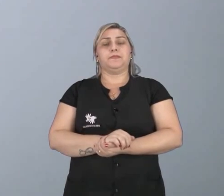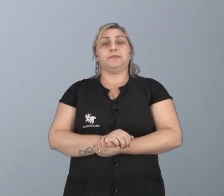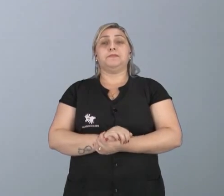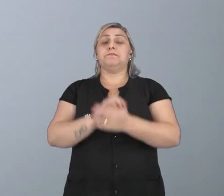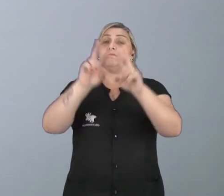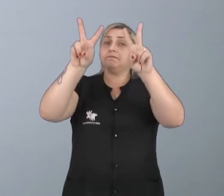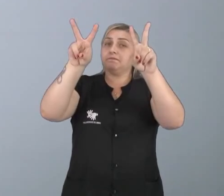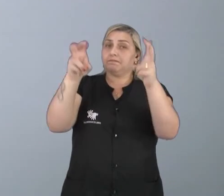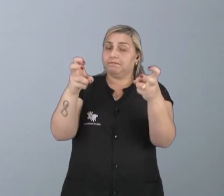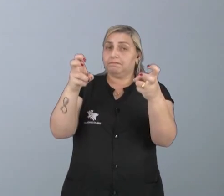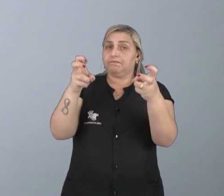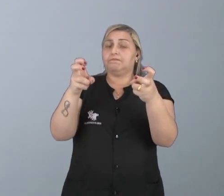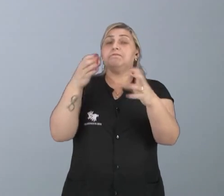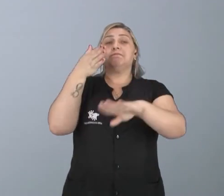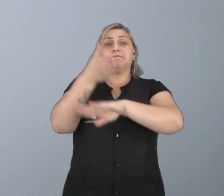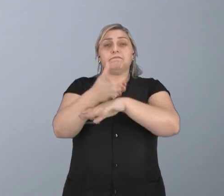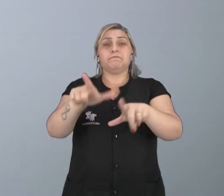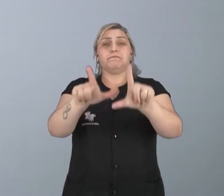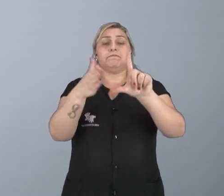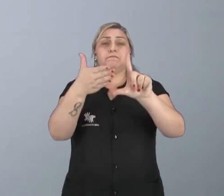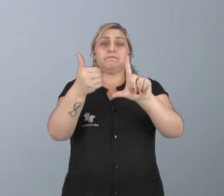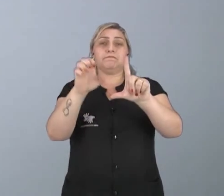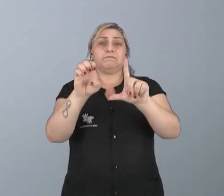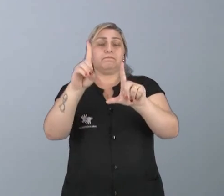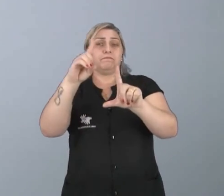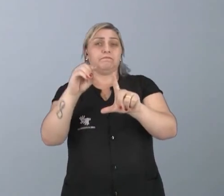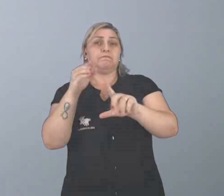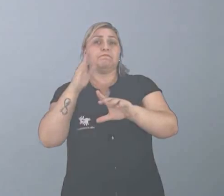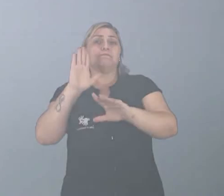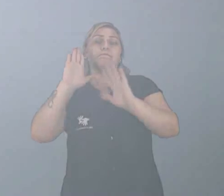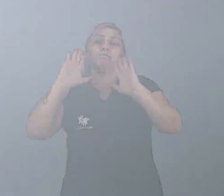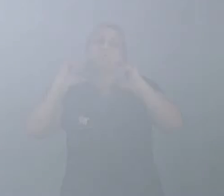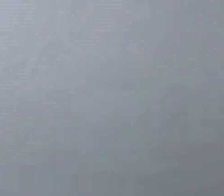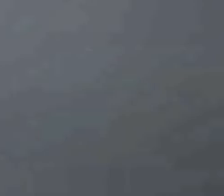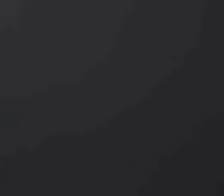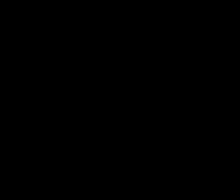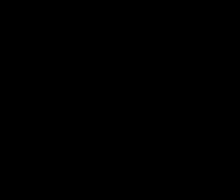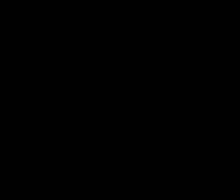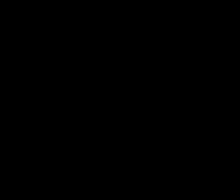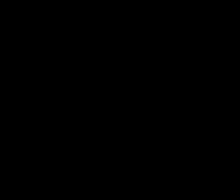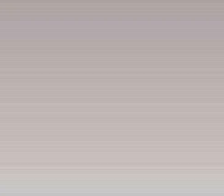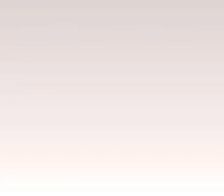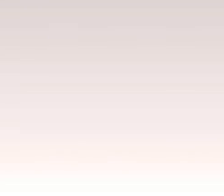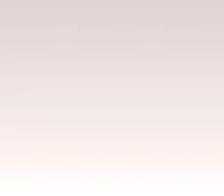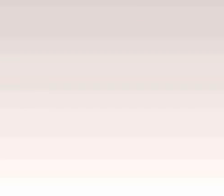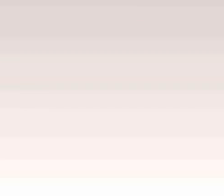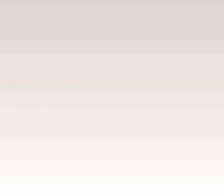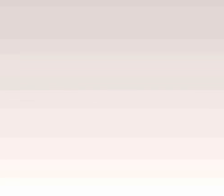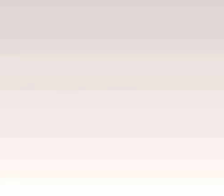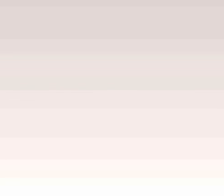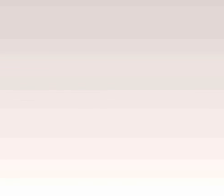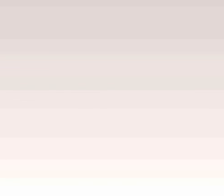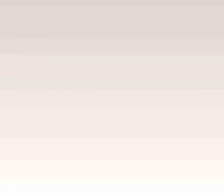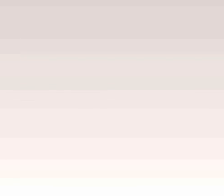esse assunto, tá? Entrem na plataforma e até mais.